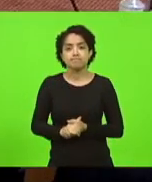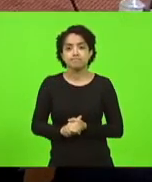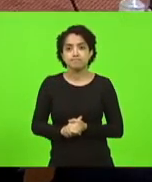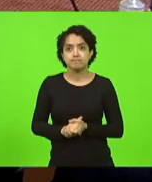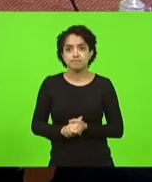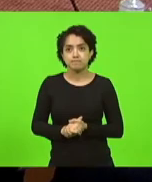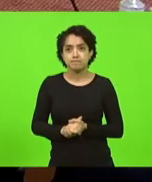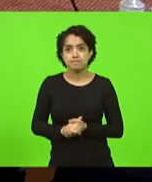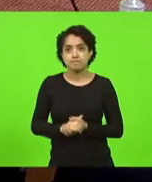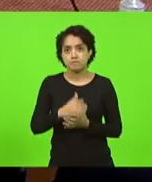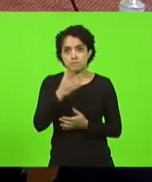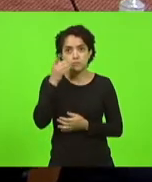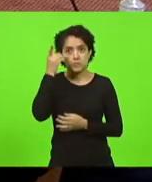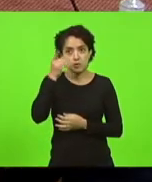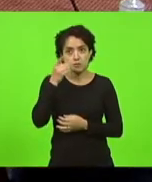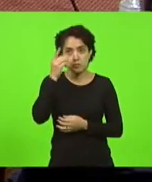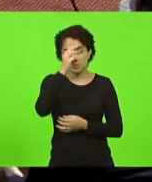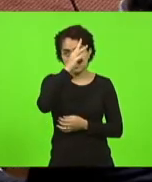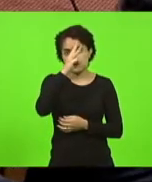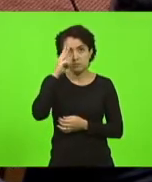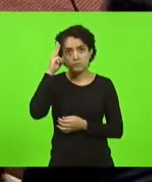deputado Volney Weber.